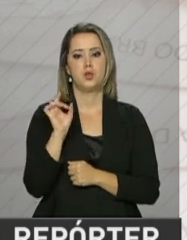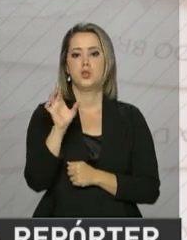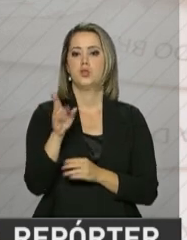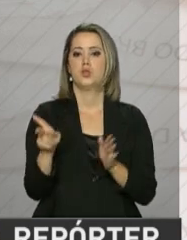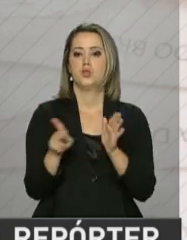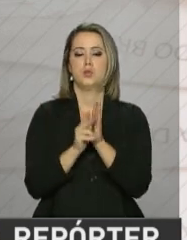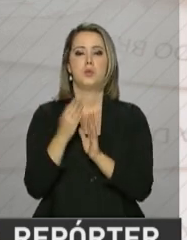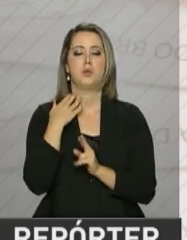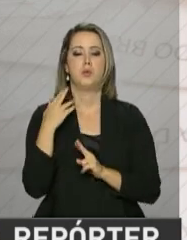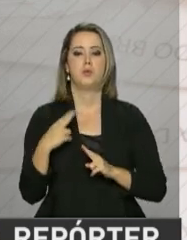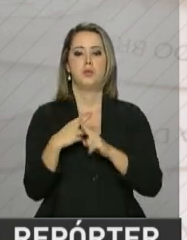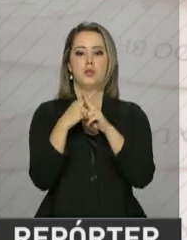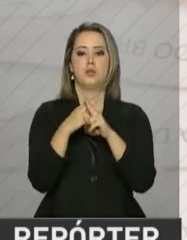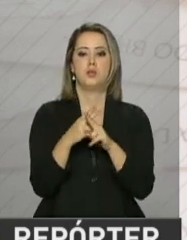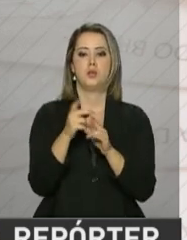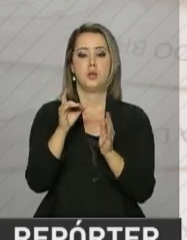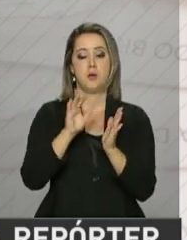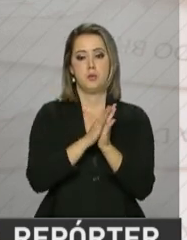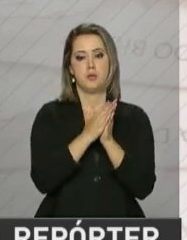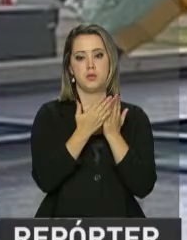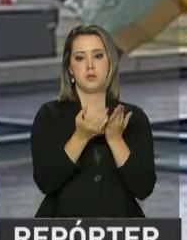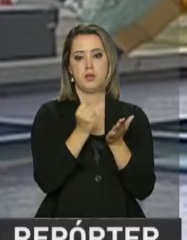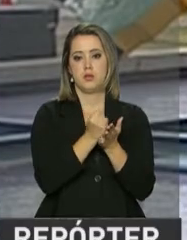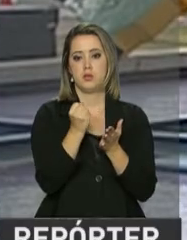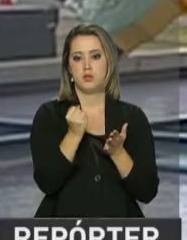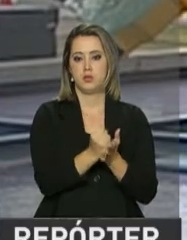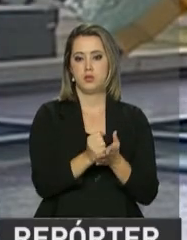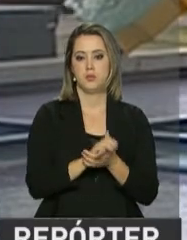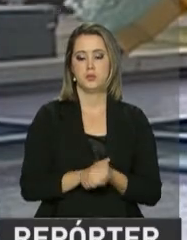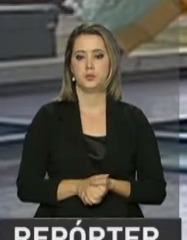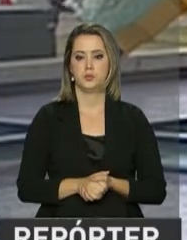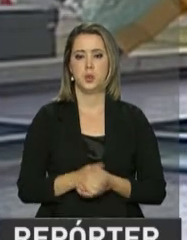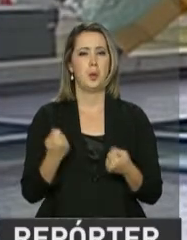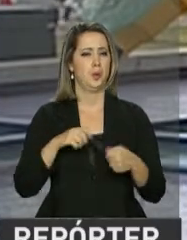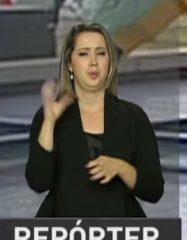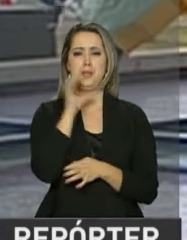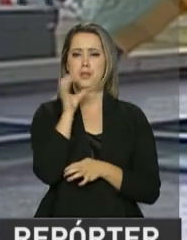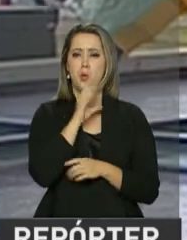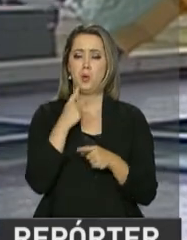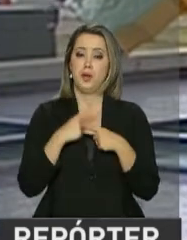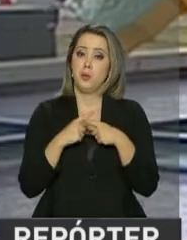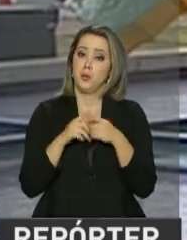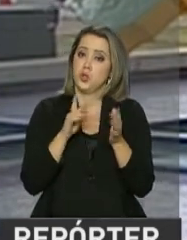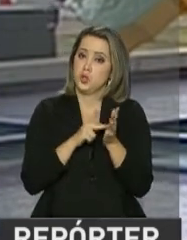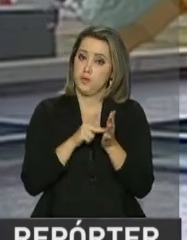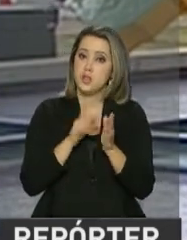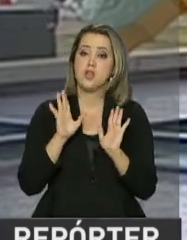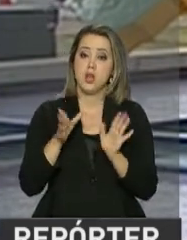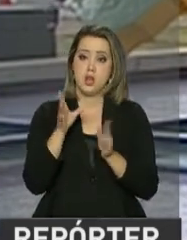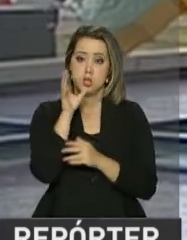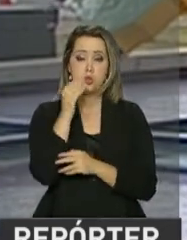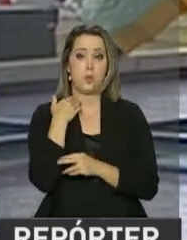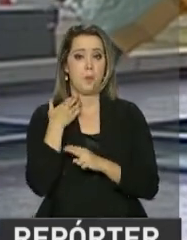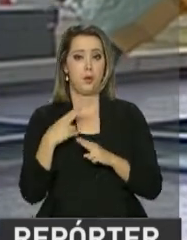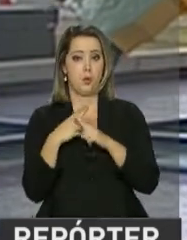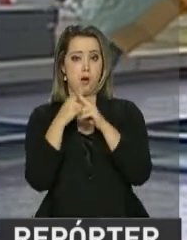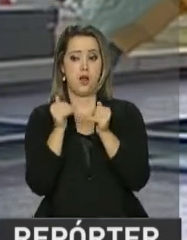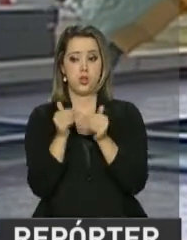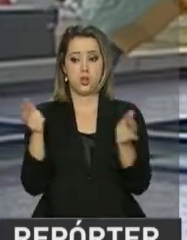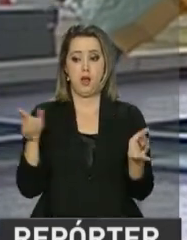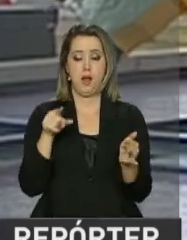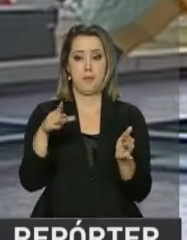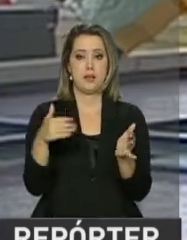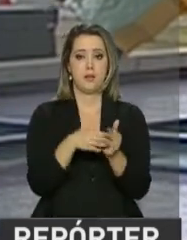sacados na agência com uma carteira de trabalho não precisa correr porque na verdade a caixa vai estar atendendo conforme o cronograma até o